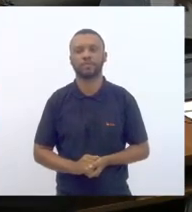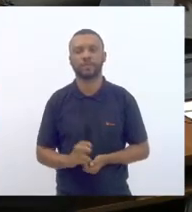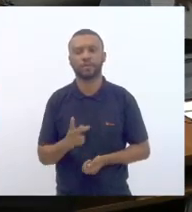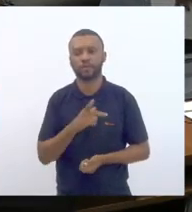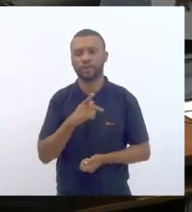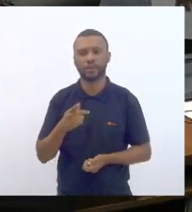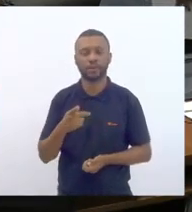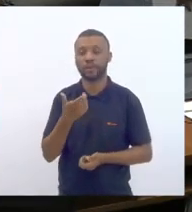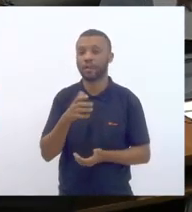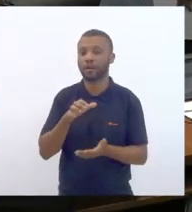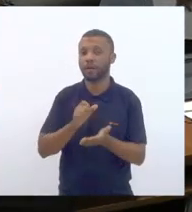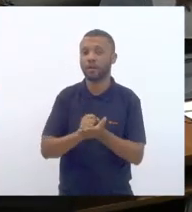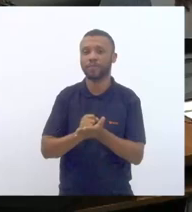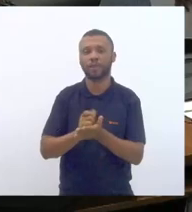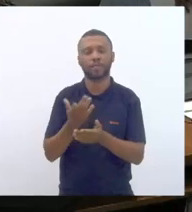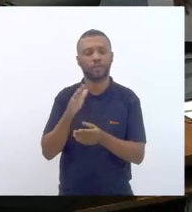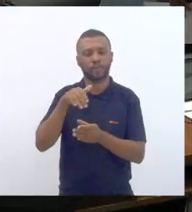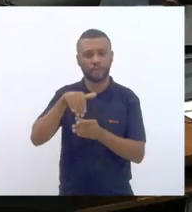Presidente, consignar meu